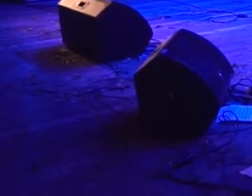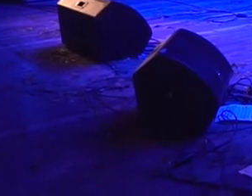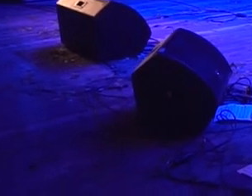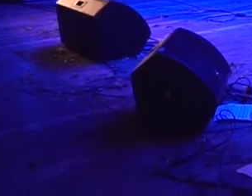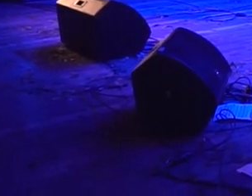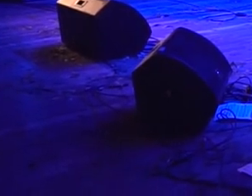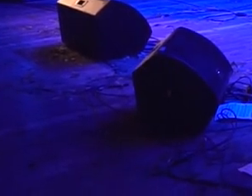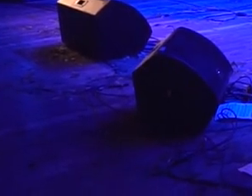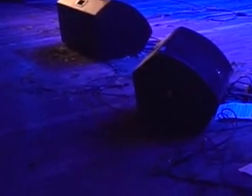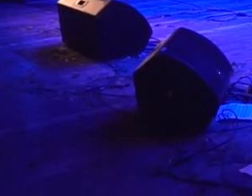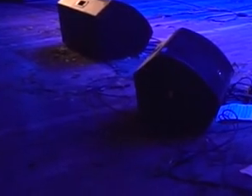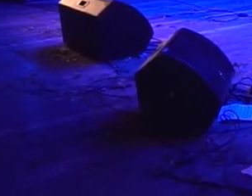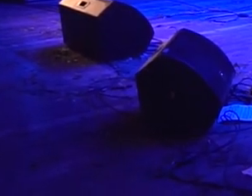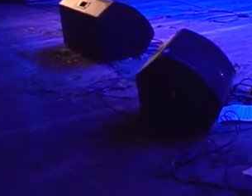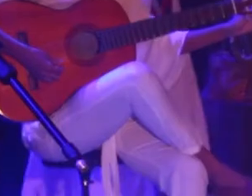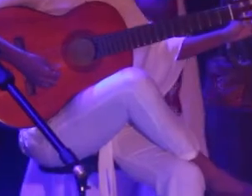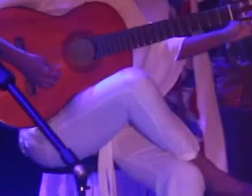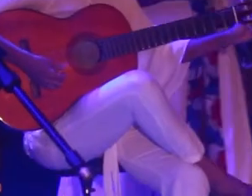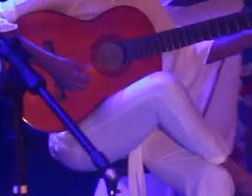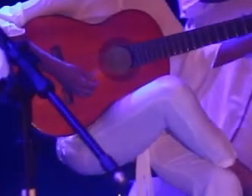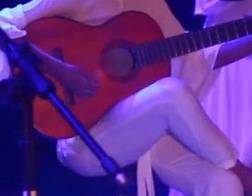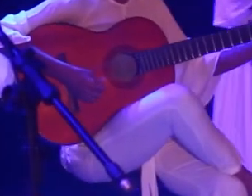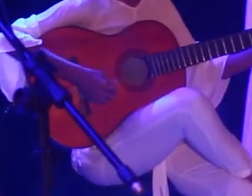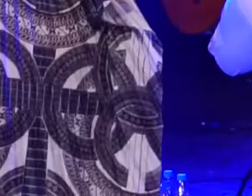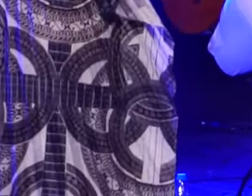que eu adoro, Gabi do Carmo.